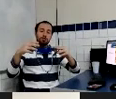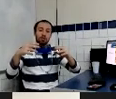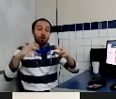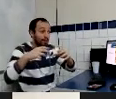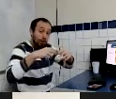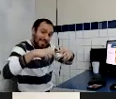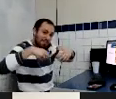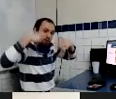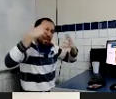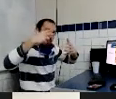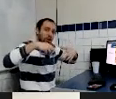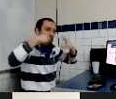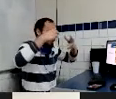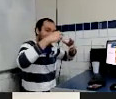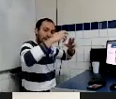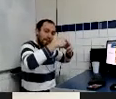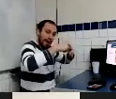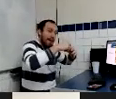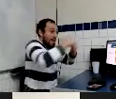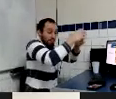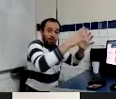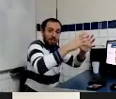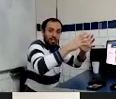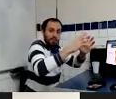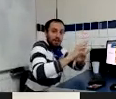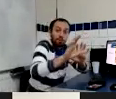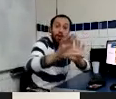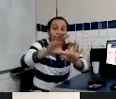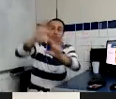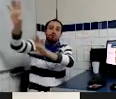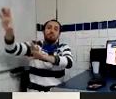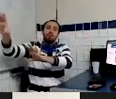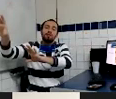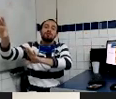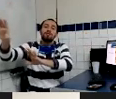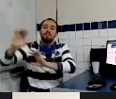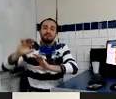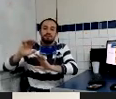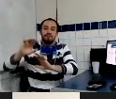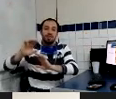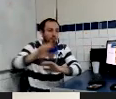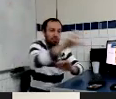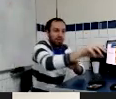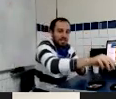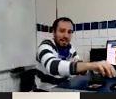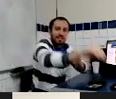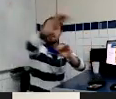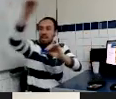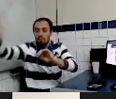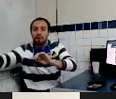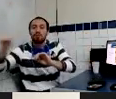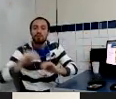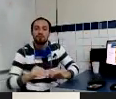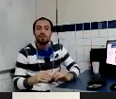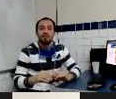eu consigo, todo esse meu tempo que eu usava em busca de alimento, eu posso usar para outras coisas. Eu posso utilizar esse